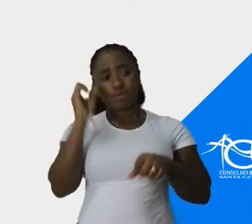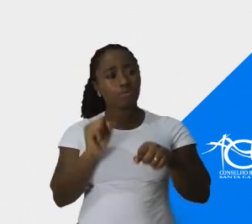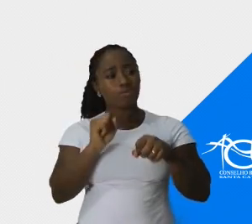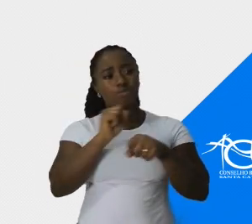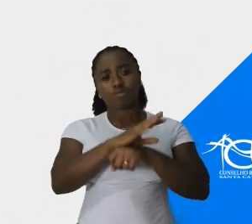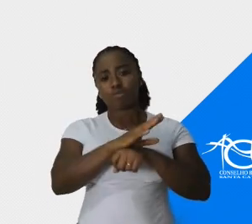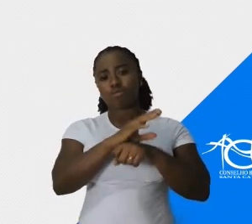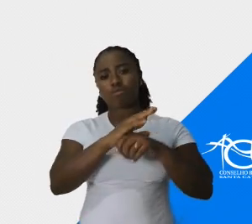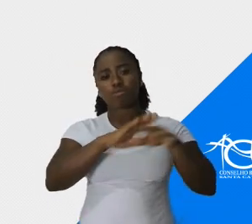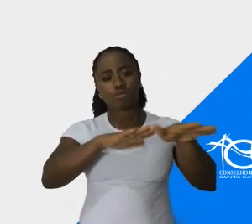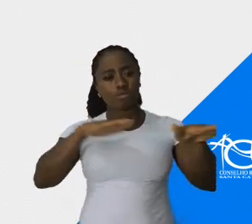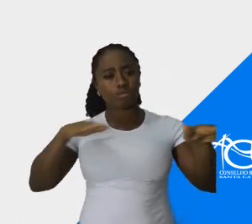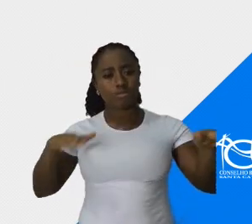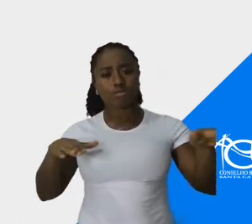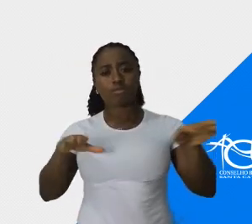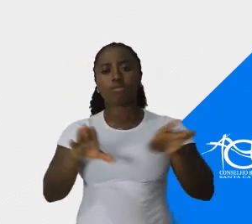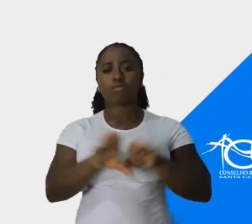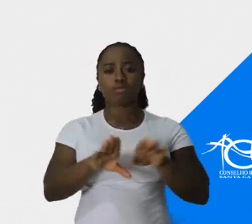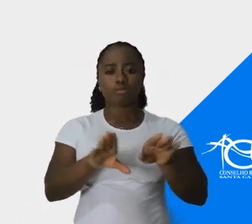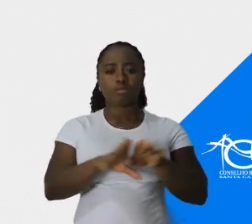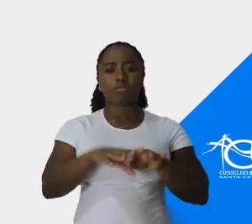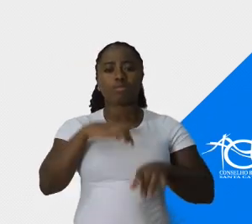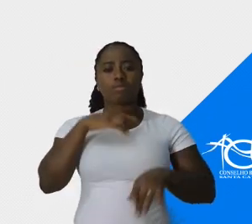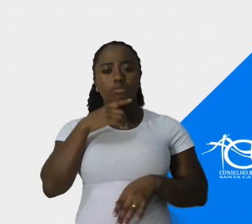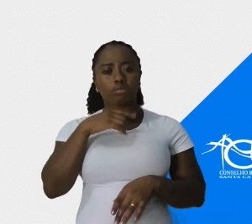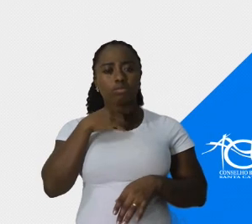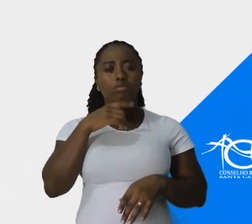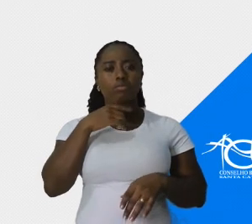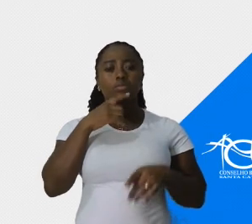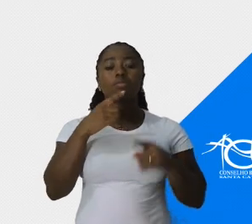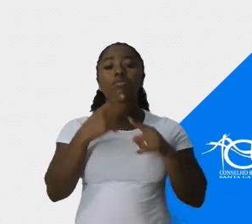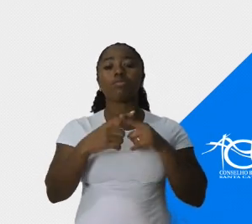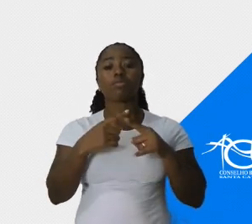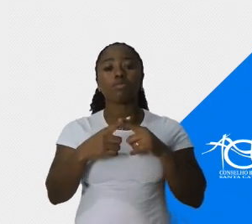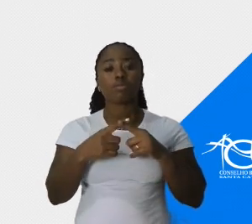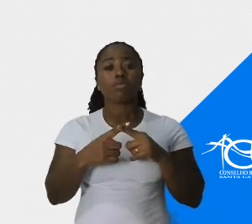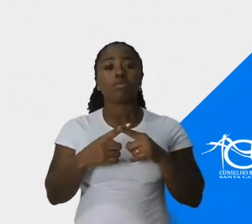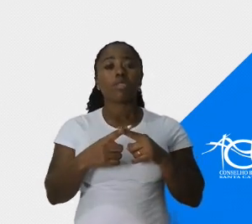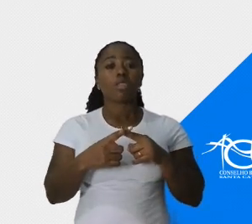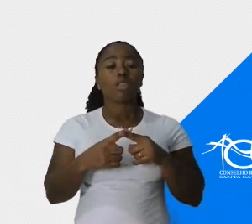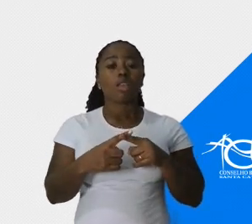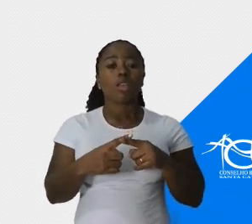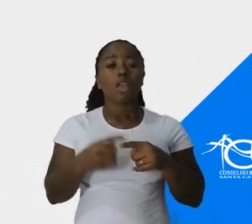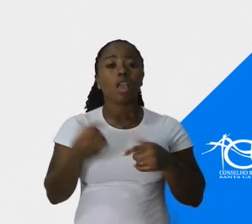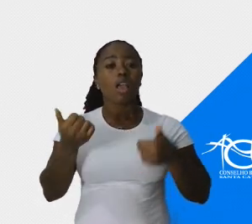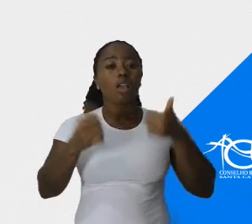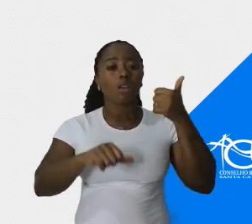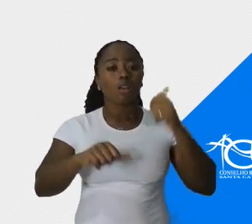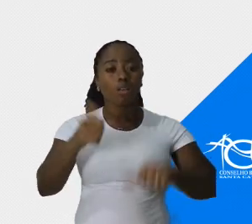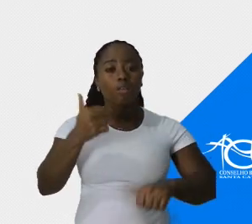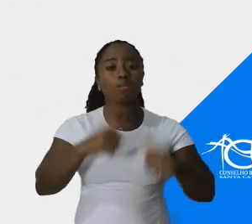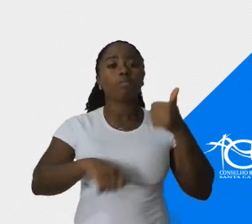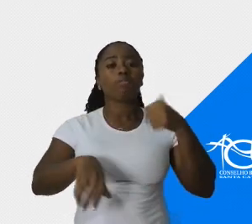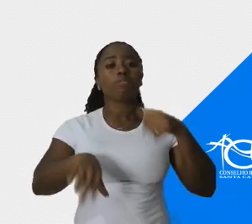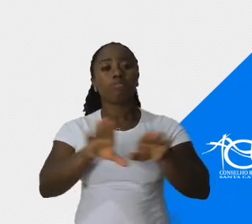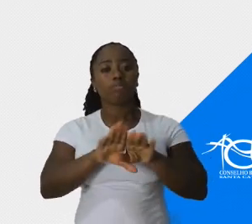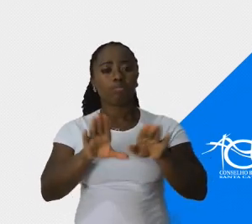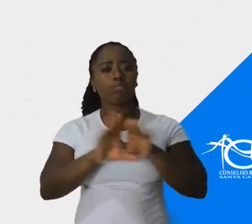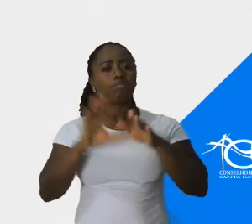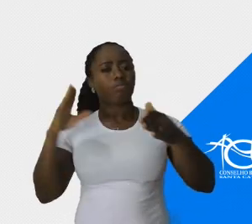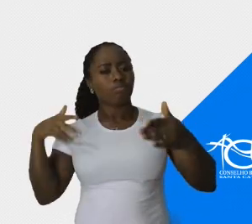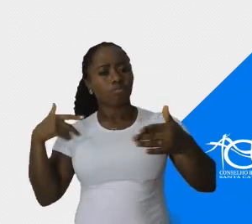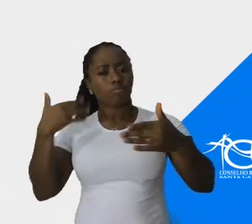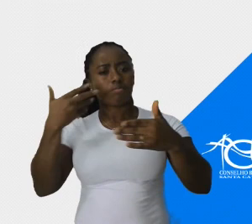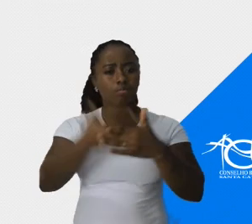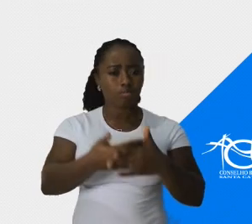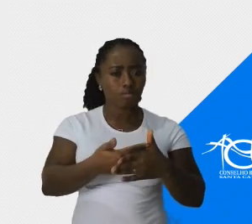processos de avaliação típica, normatizada, como está hoje, mas aos processos de tratamento e prevenção, que isso vai tornar não somente a avaliação